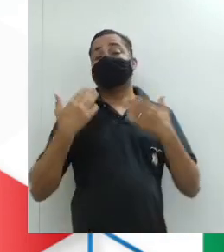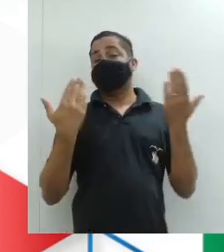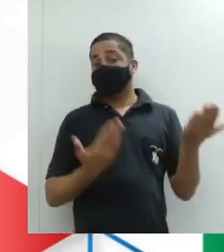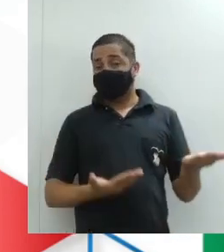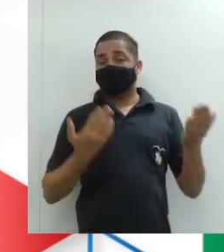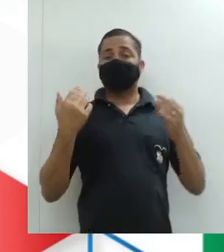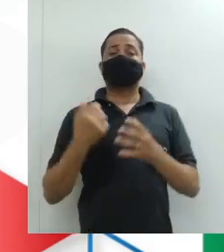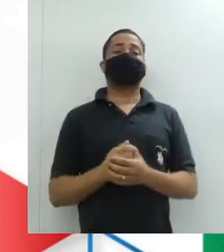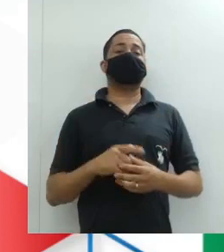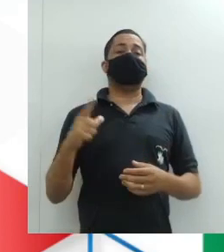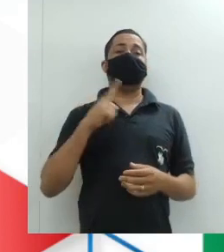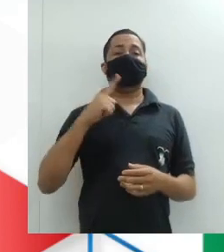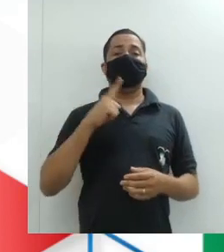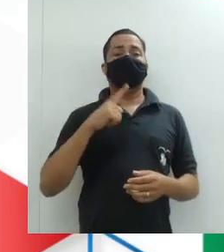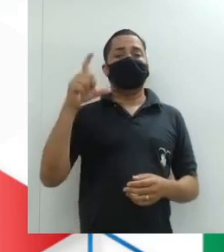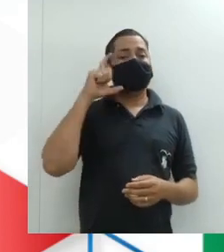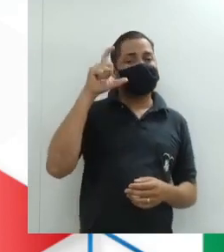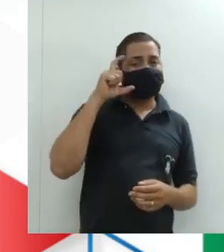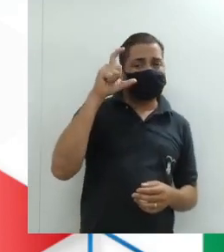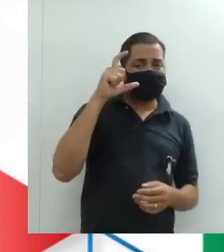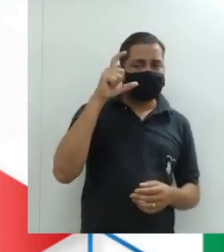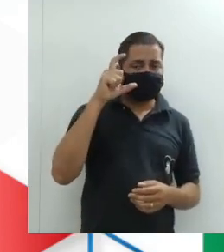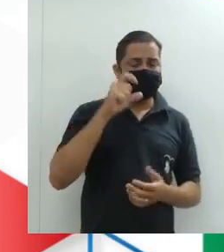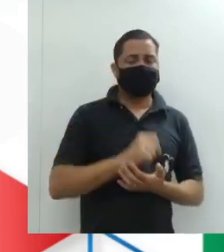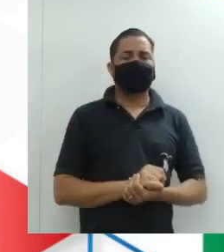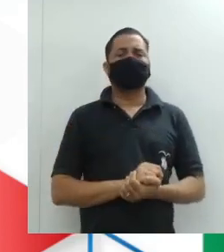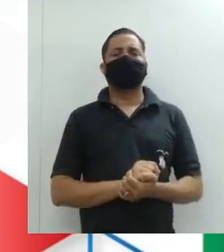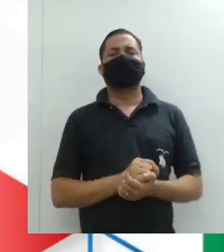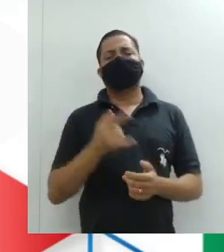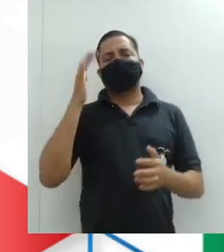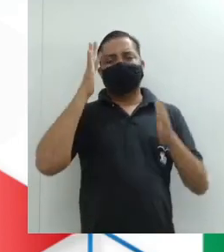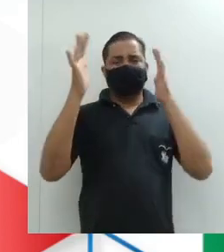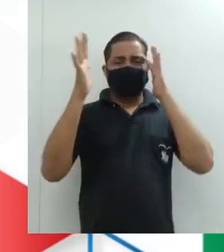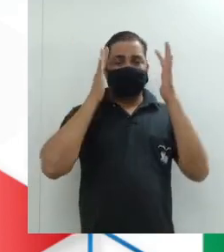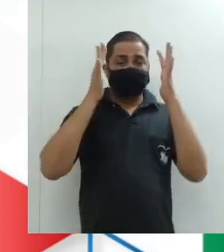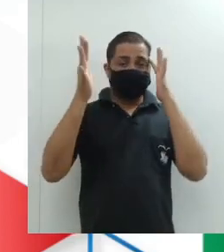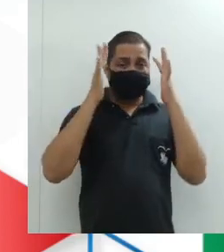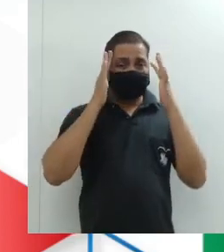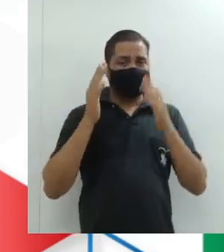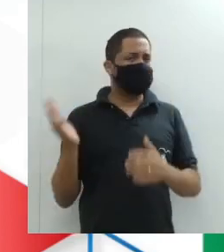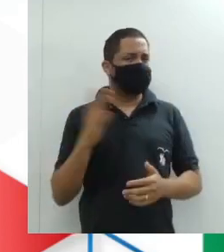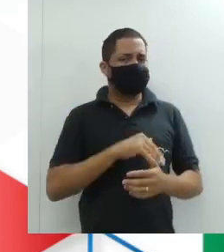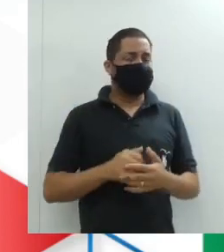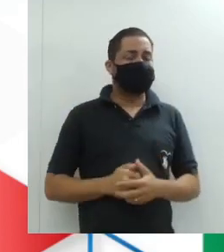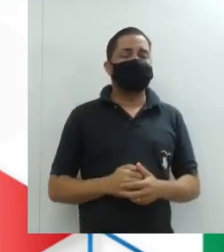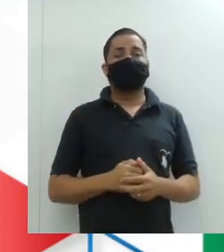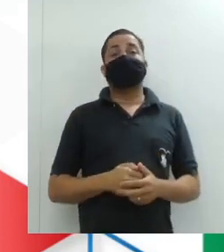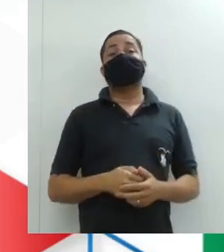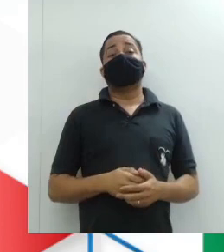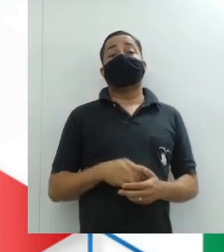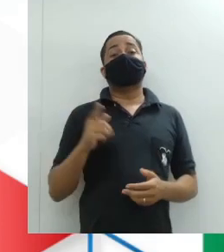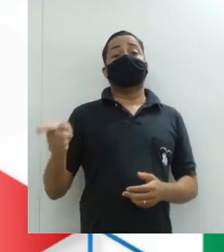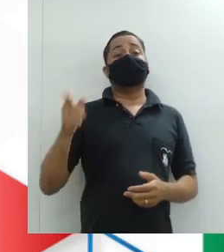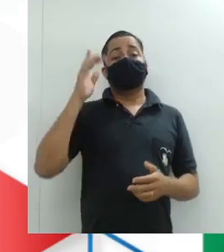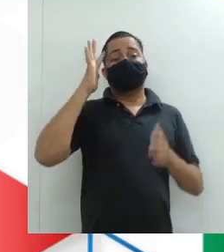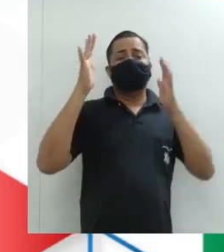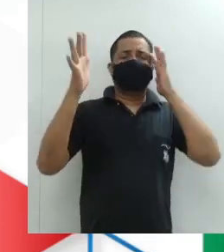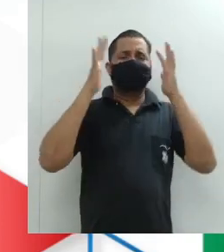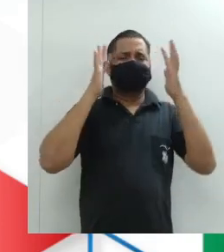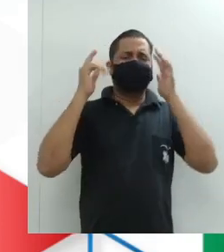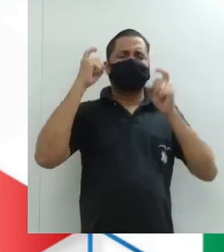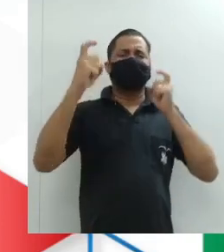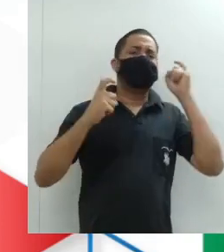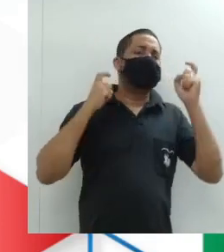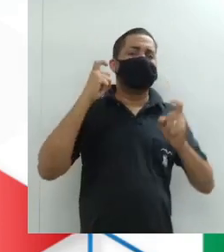trago para vocês o interesse da filosofia. Acompanhem comigo. A filosofia